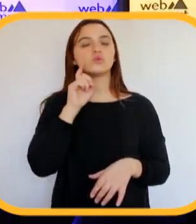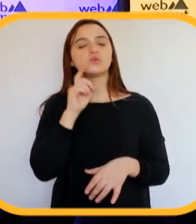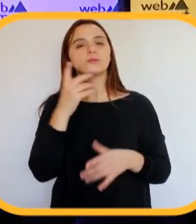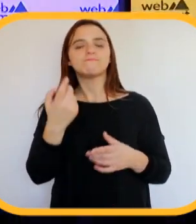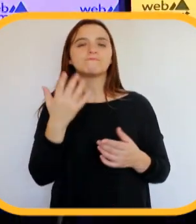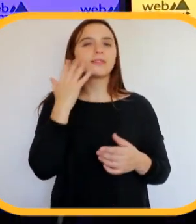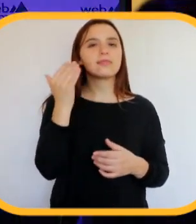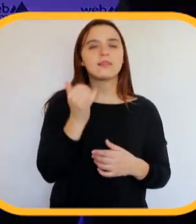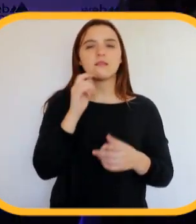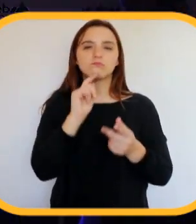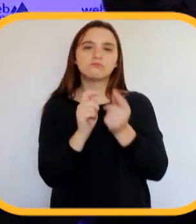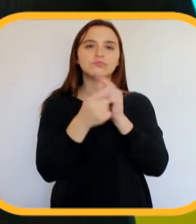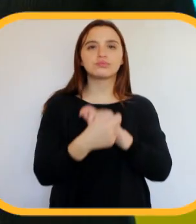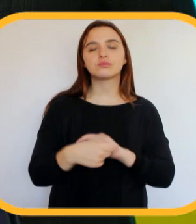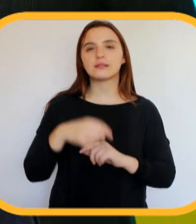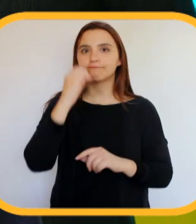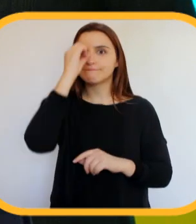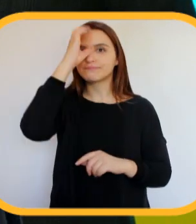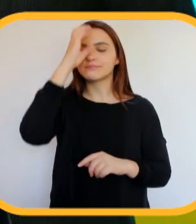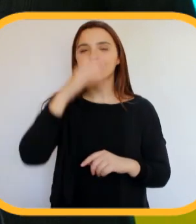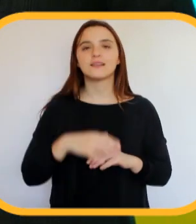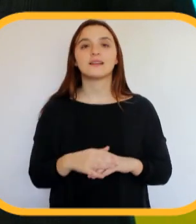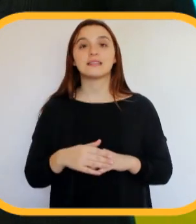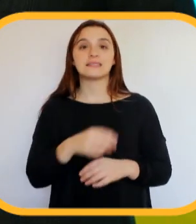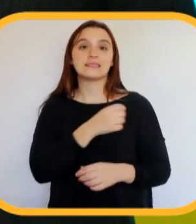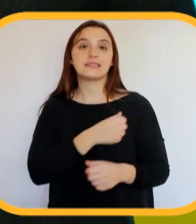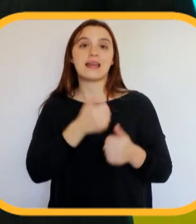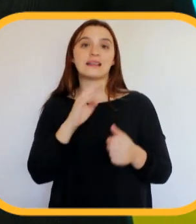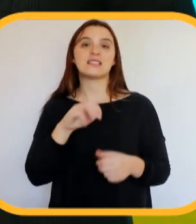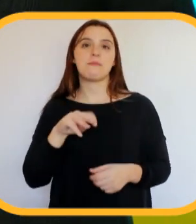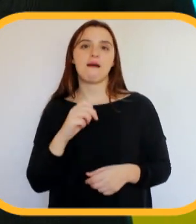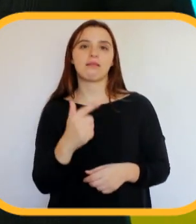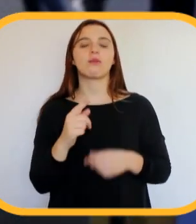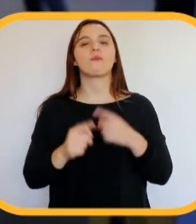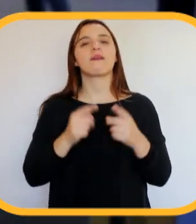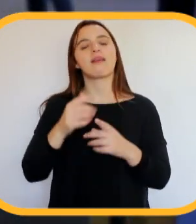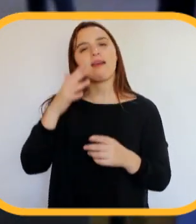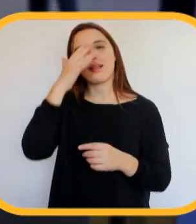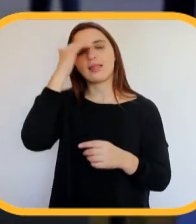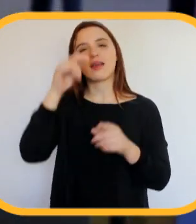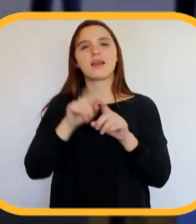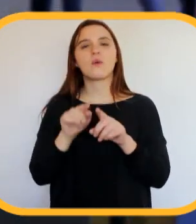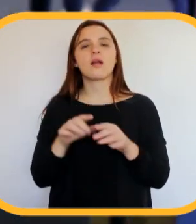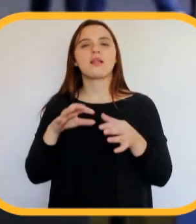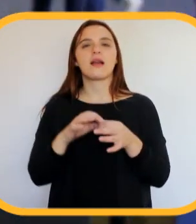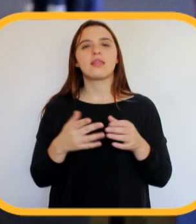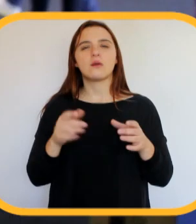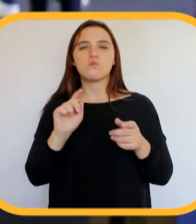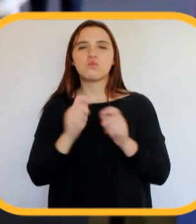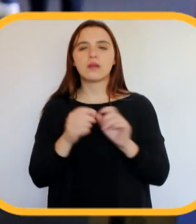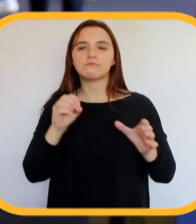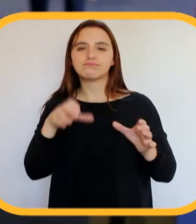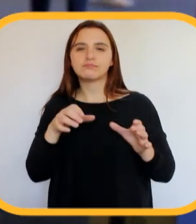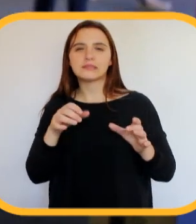ambiente em vista, têm procurado tornar-se cada vez mais inteligentes. O termo Smart City ele nasce da ideia da sensorização